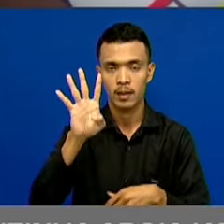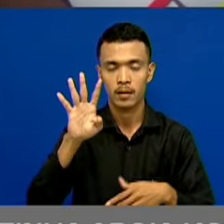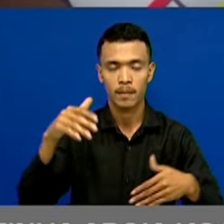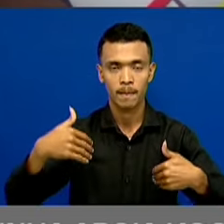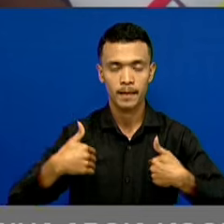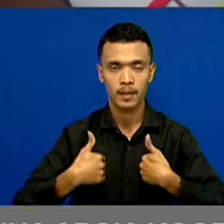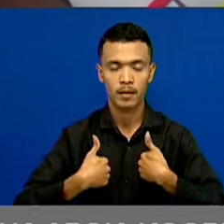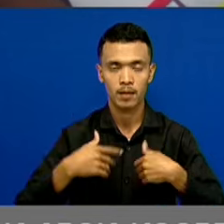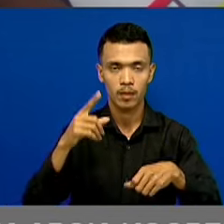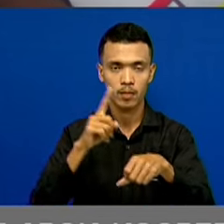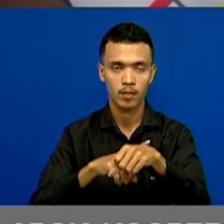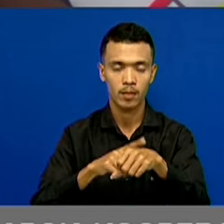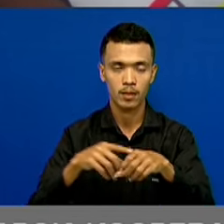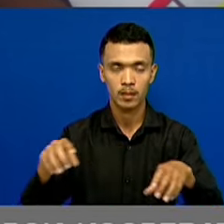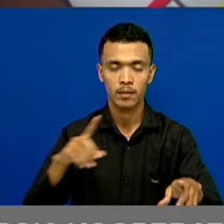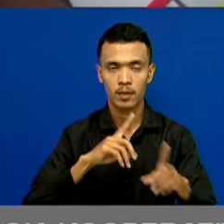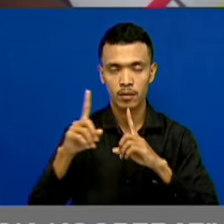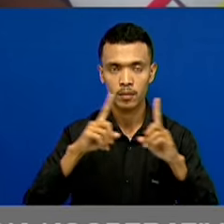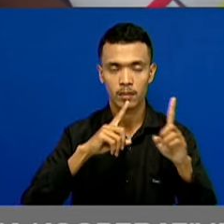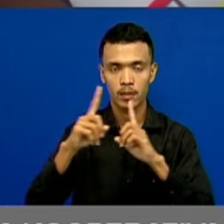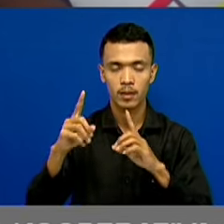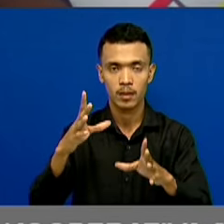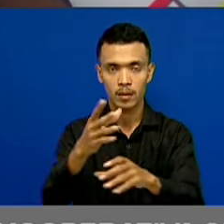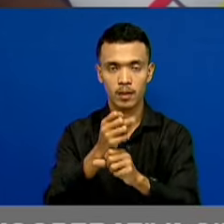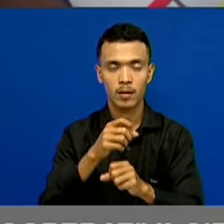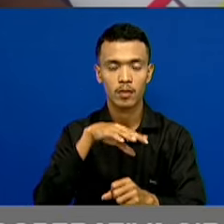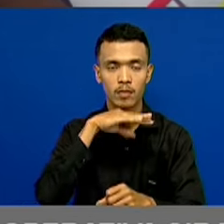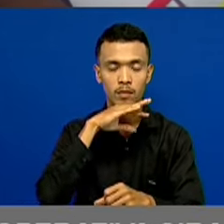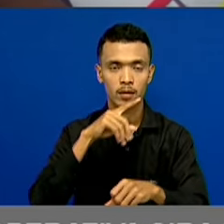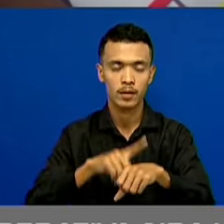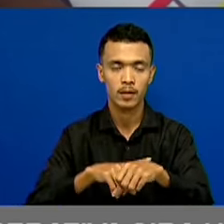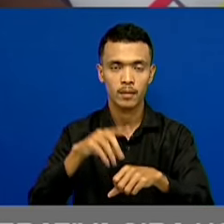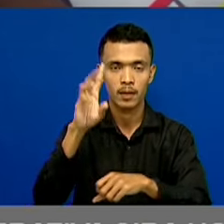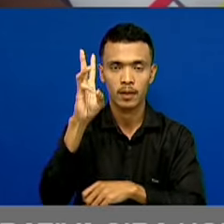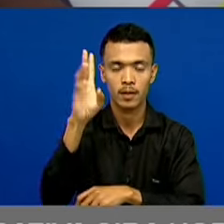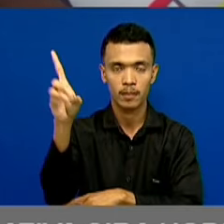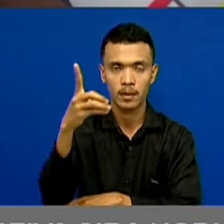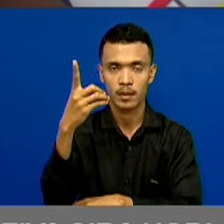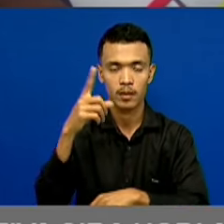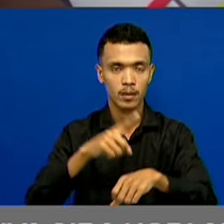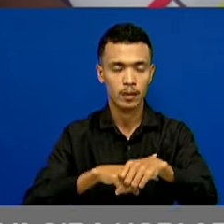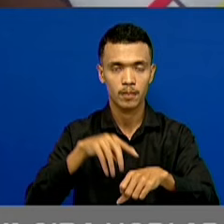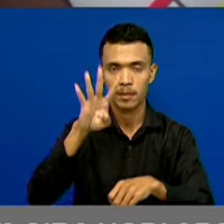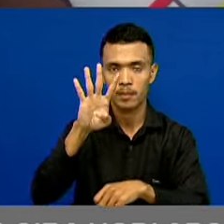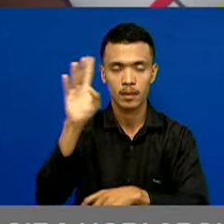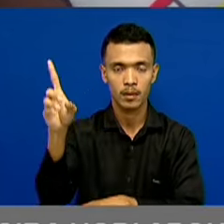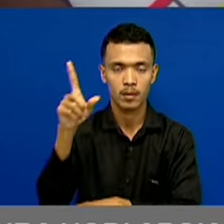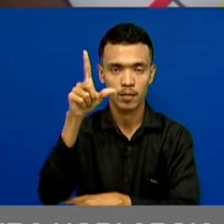wanhira e a hora Shira nebe temi leten, kata tucu raut fer tucunento tucuhat e leten, maka fer Shira